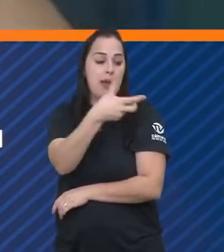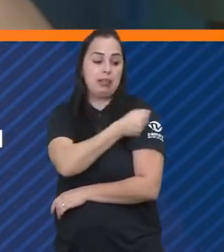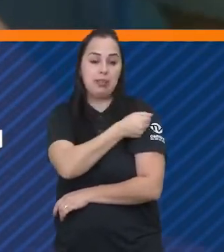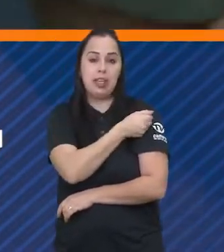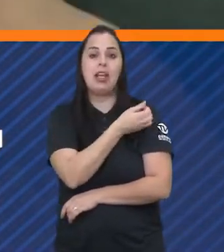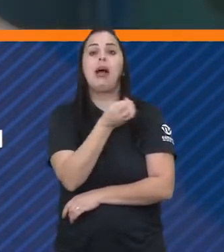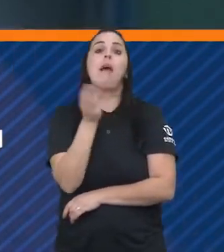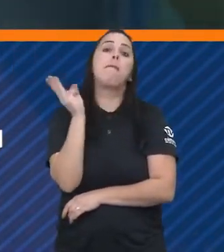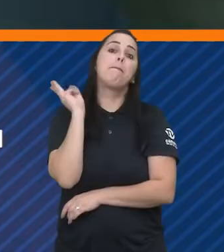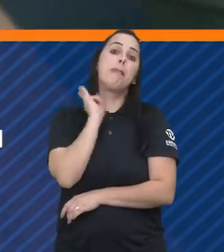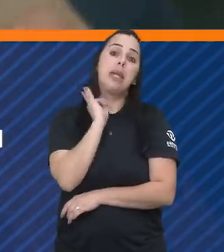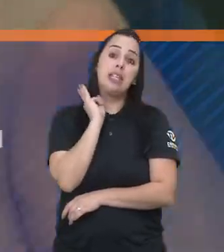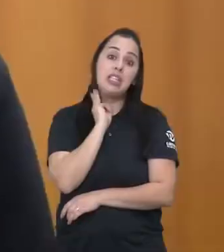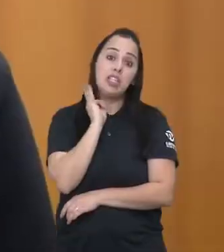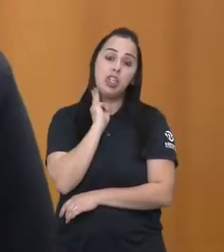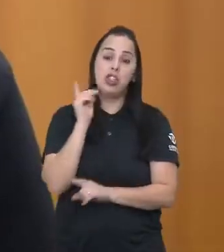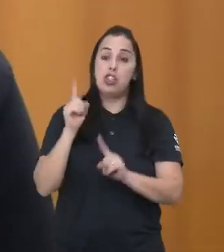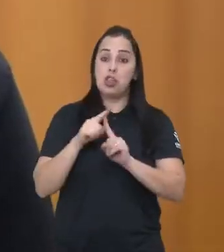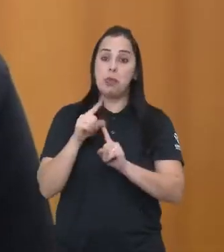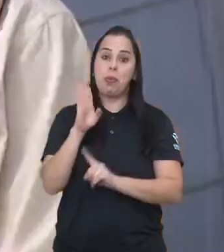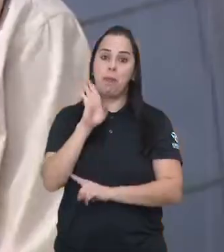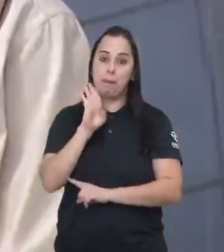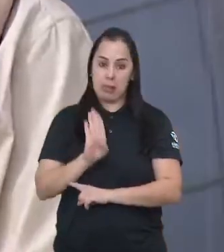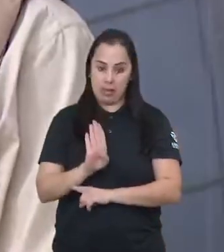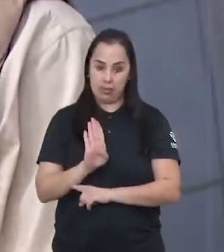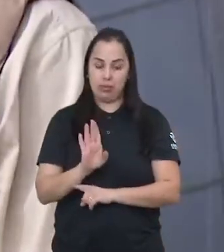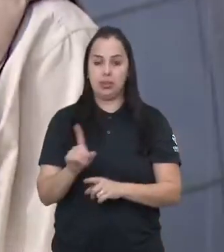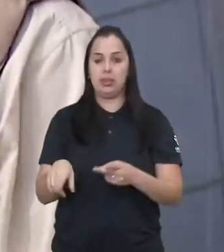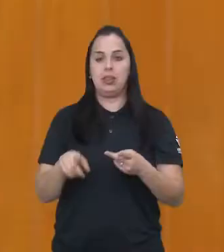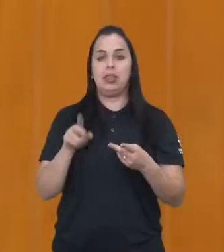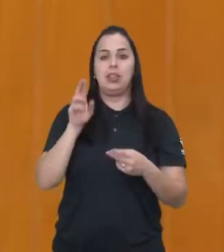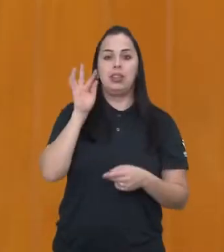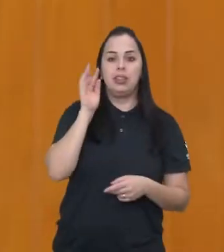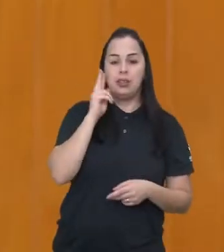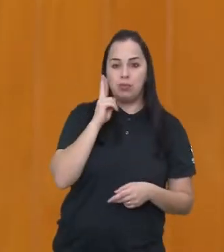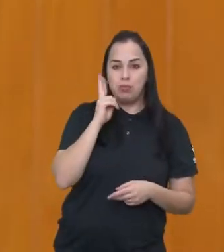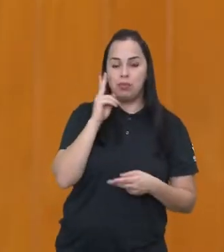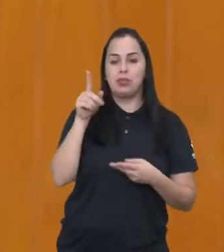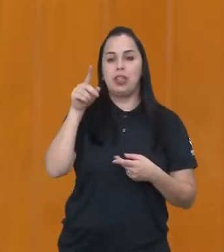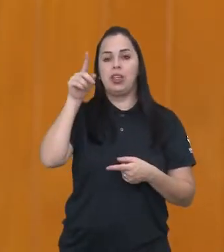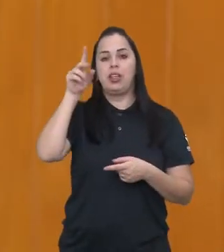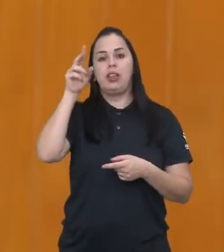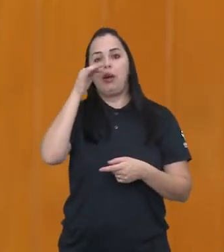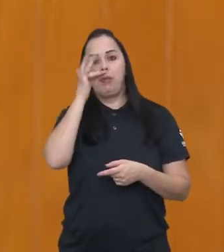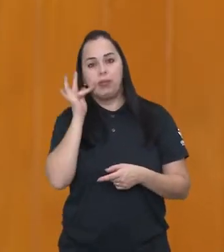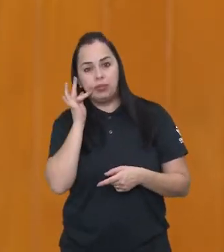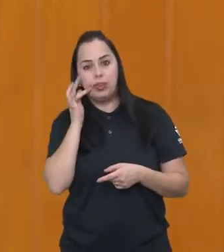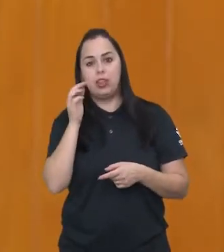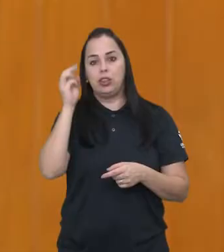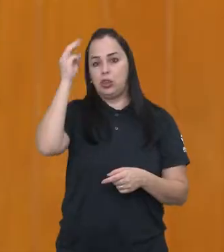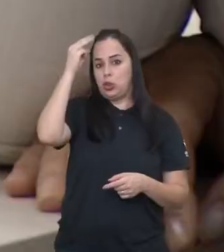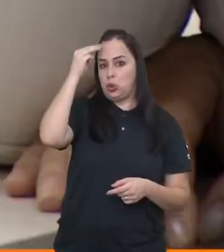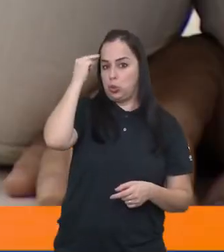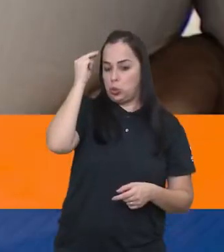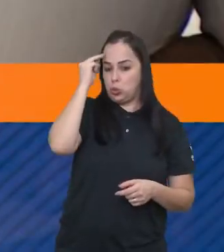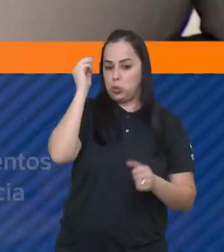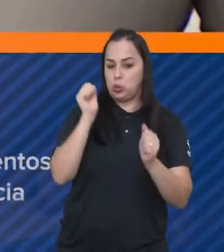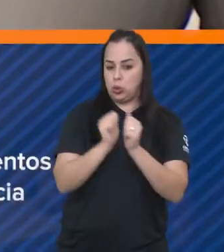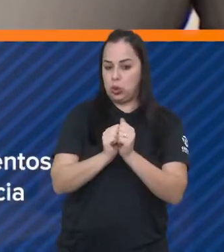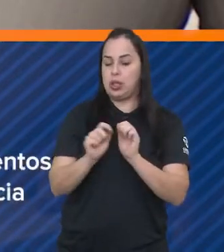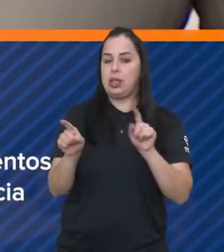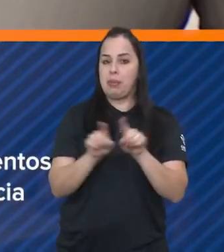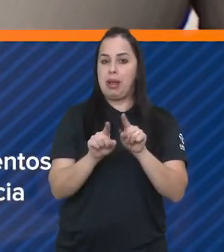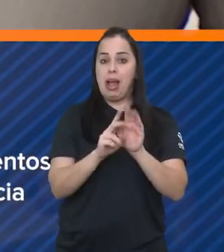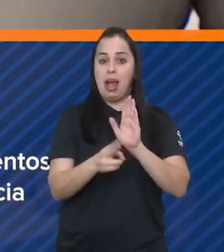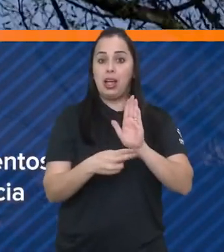meningite meningocócica tipo B. Fabião Zagueiro, Renato Santiago, em parceria com o vereador Milton Vieira Filho, ainda são